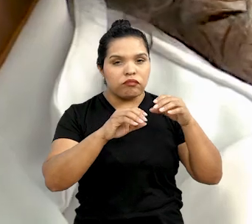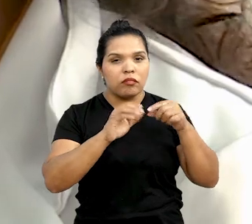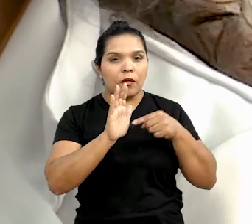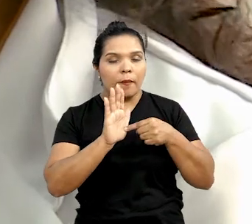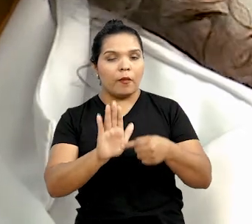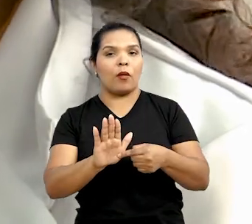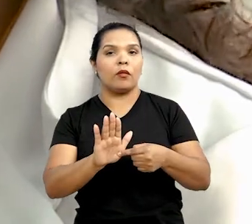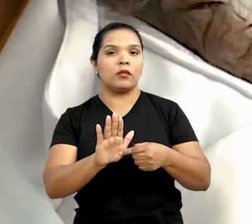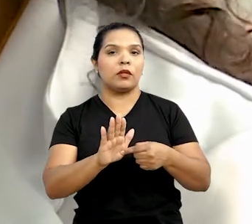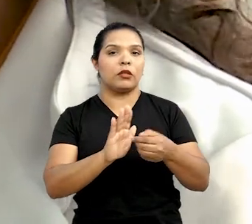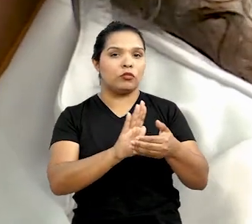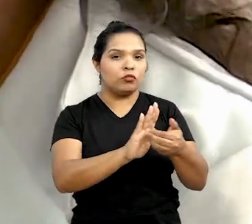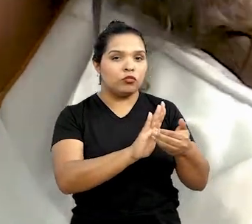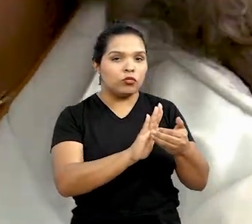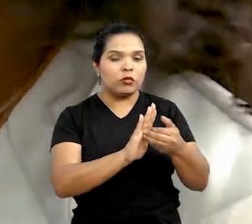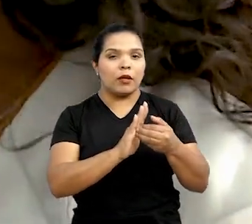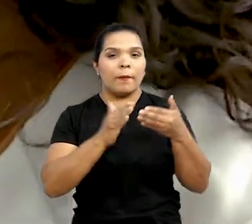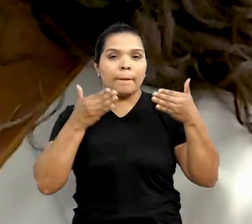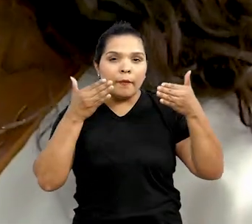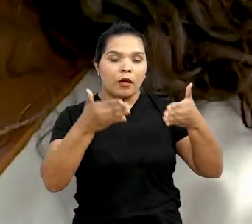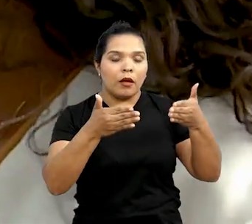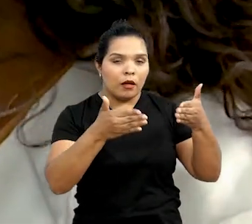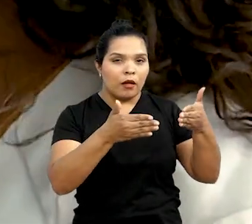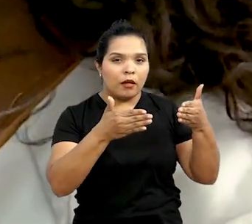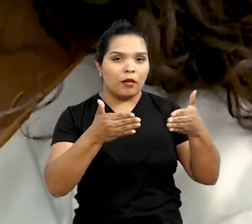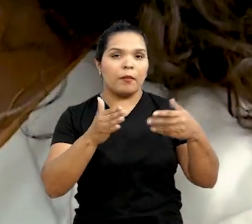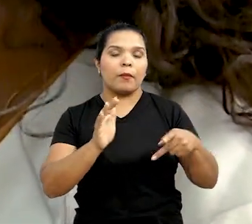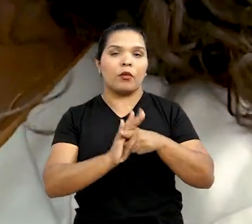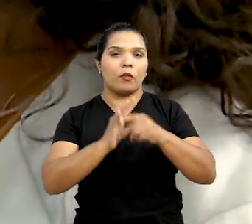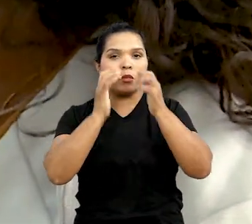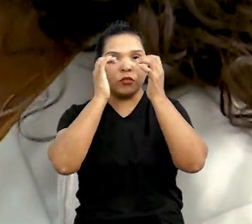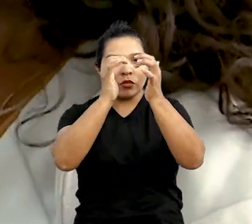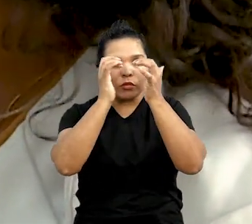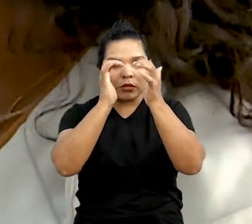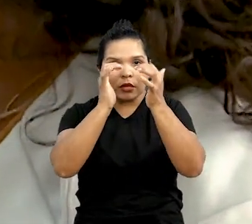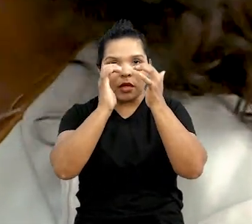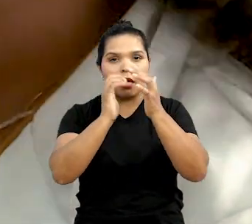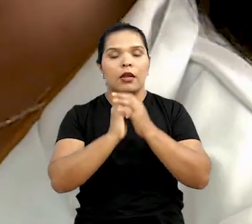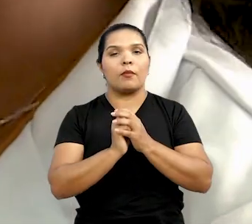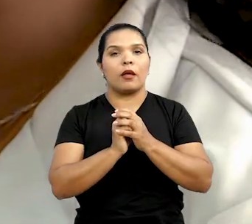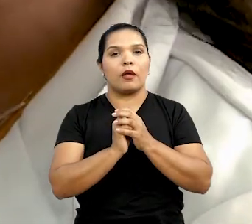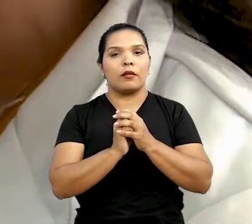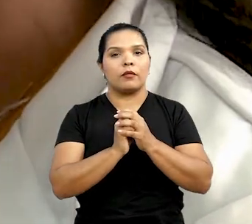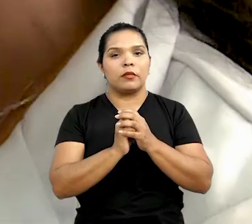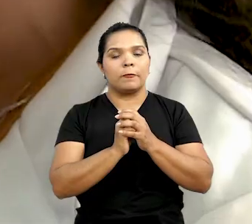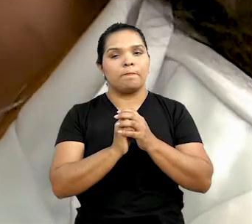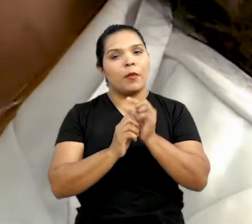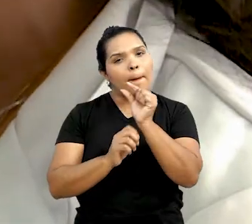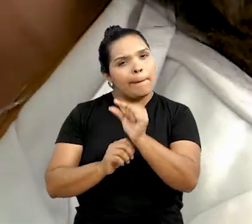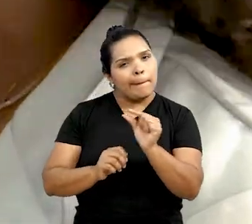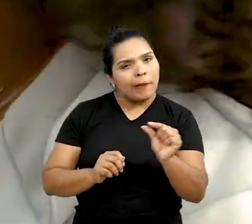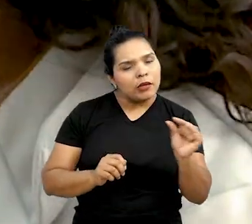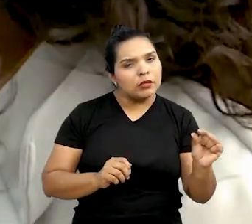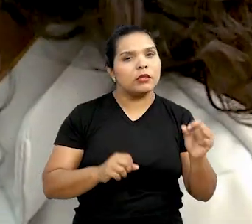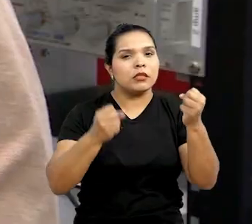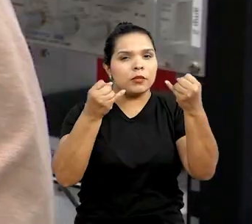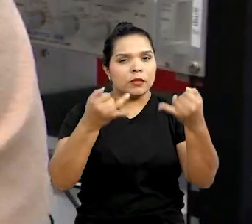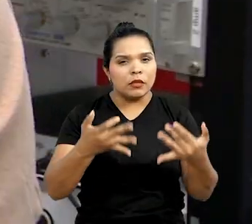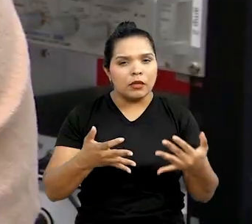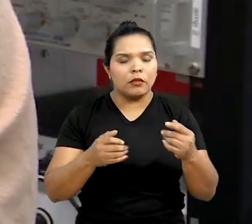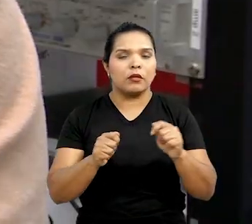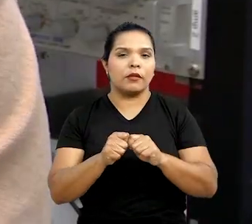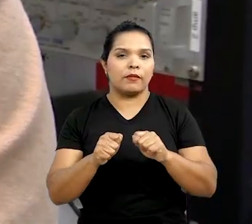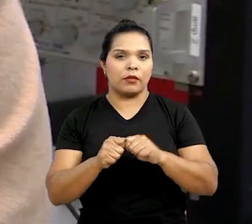específicas, de partes bem específicas do cérebro. Então aqui a gente pode ver uma imagem de uma partezinha, né, explicando um pouquinho do que a gente fez.